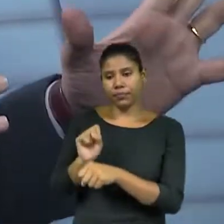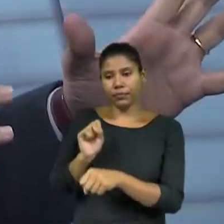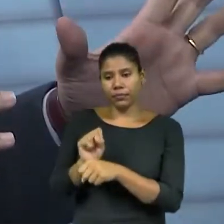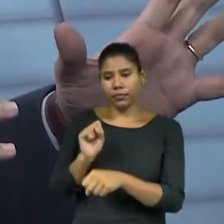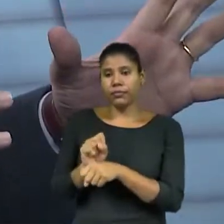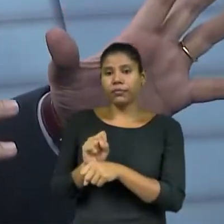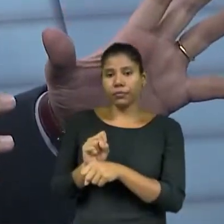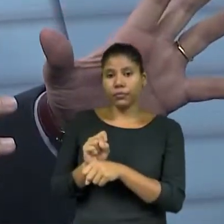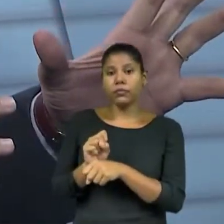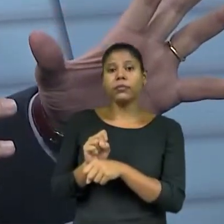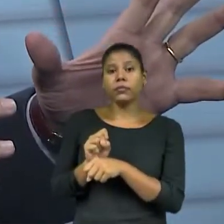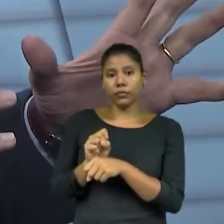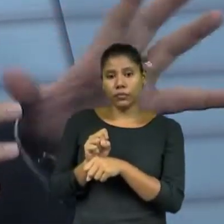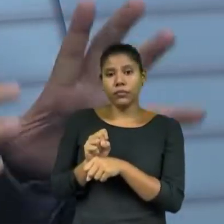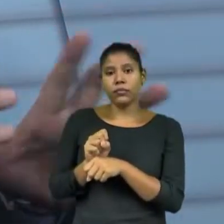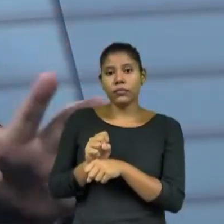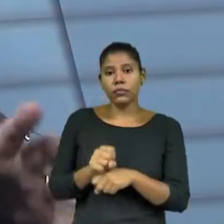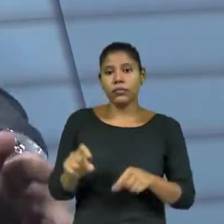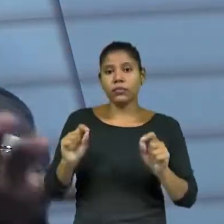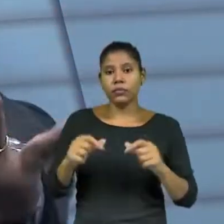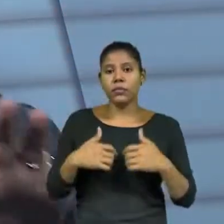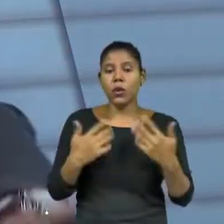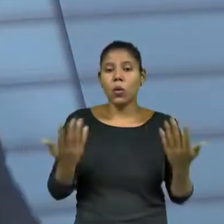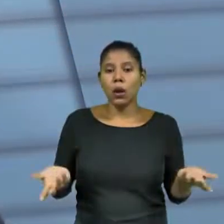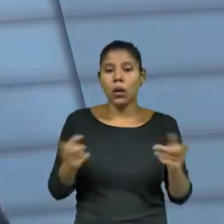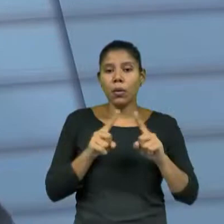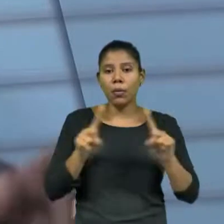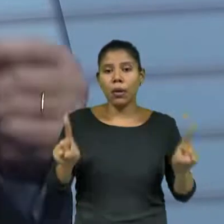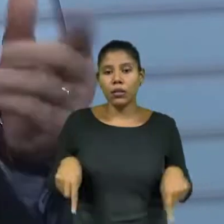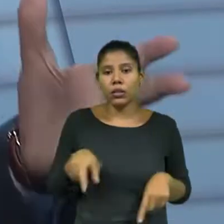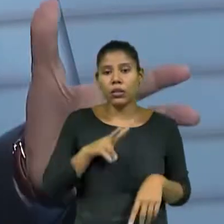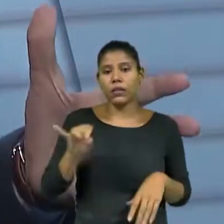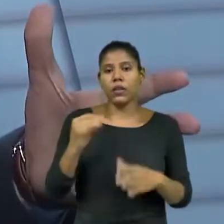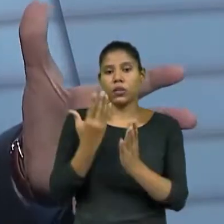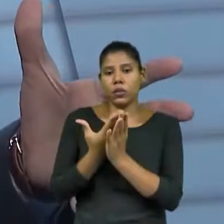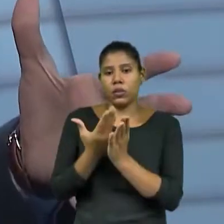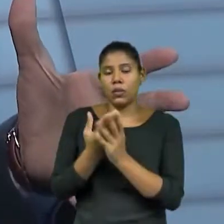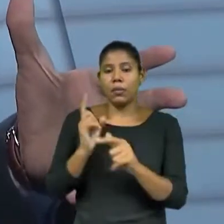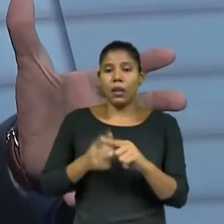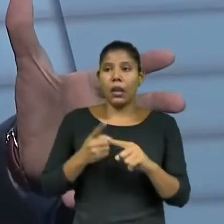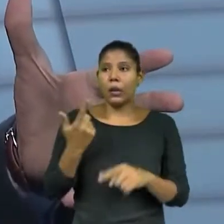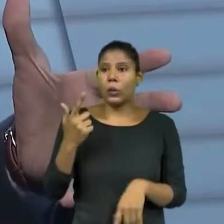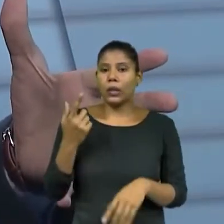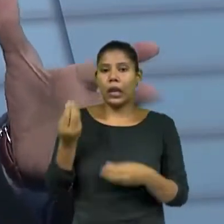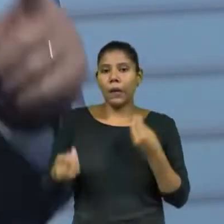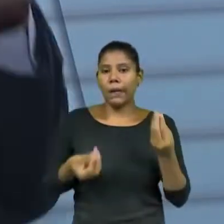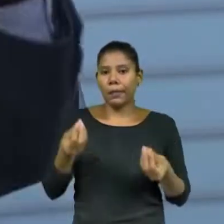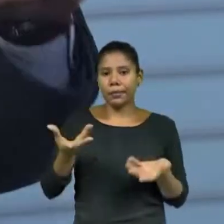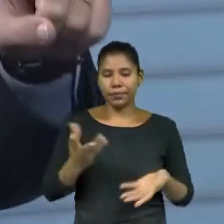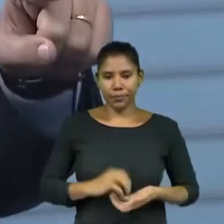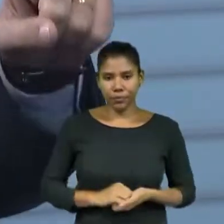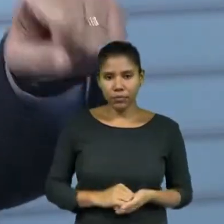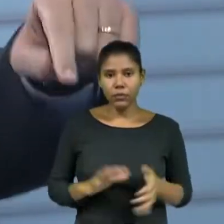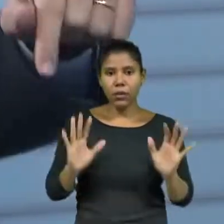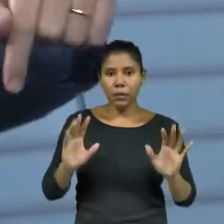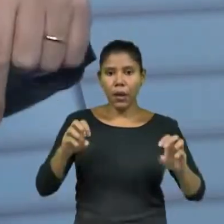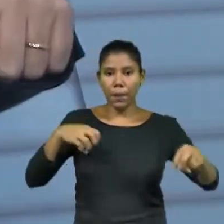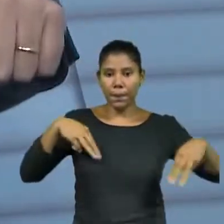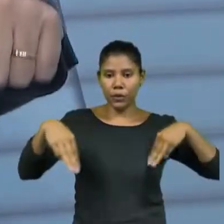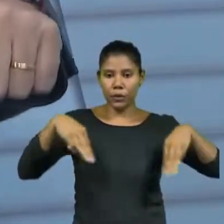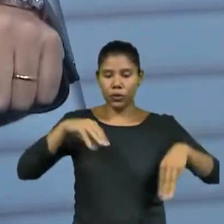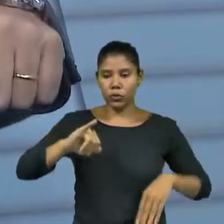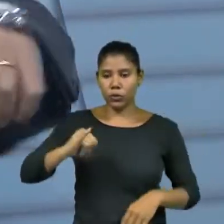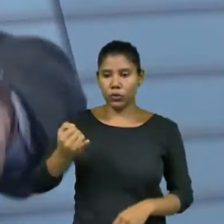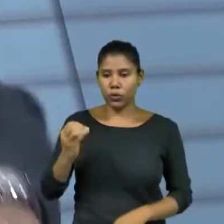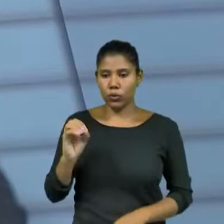do Ministério das Minas e Energia quais são os projetos que a gente vai ter que estudar, porque eles não têm braço para tudo. Não tem braço. Né? Mas o ministro Joaquim, que